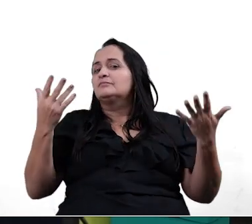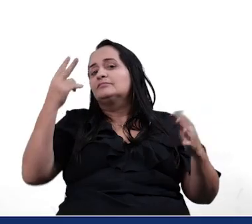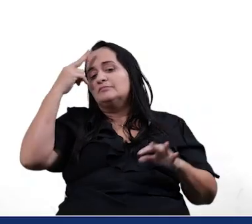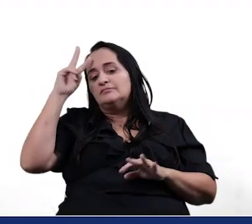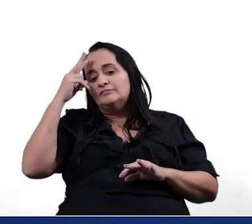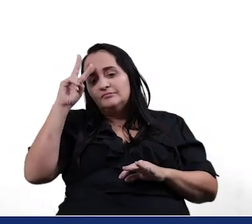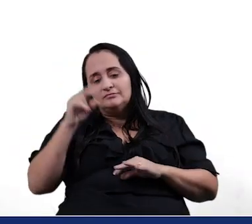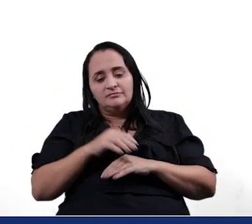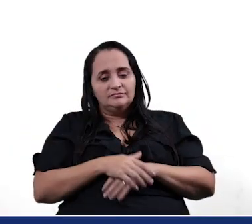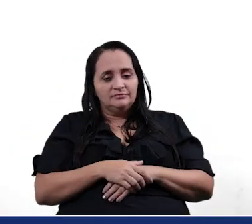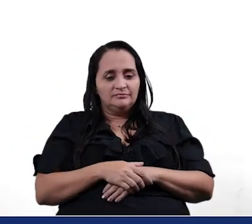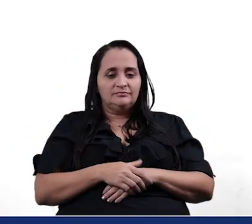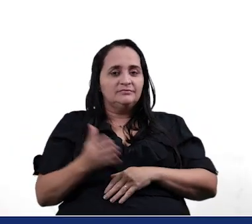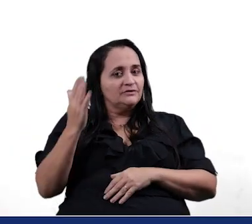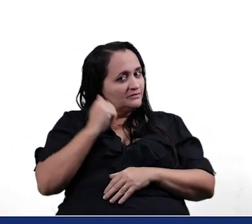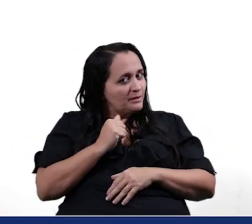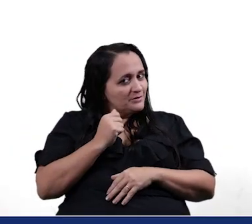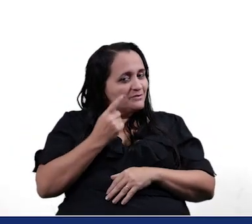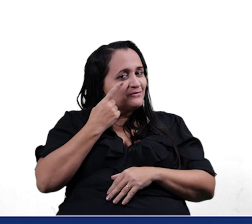historinha? Vamos ver?